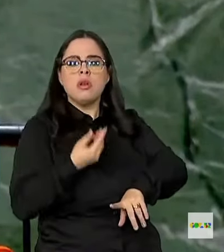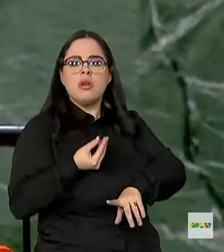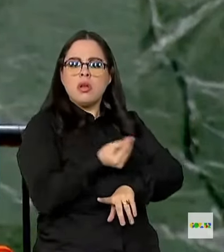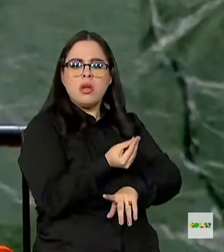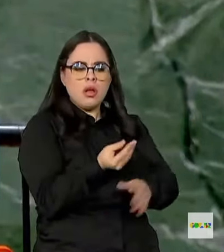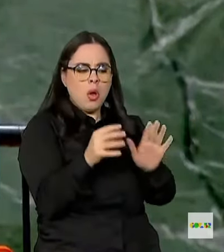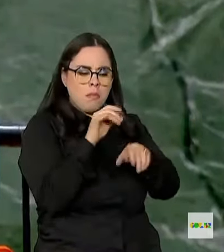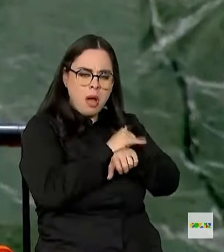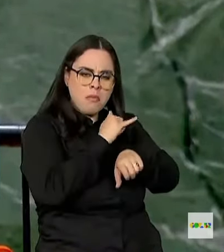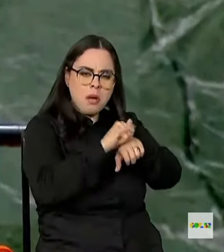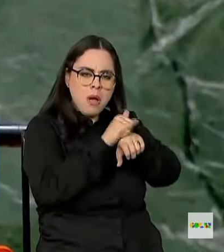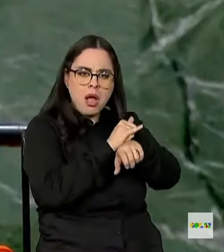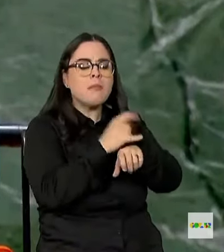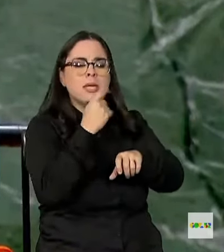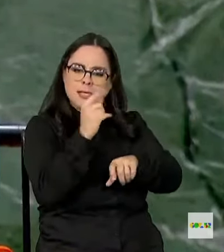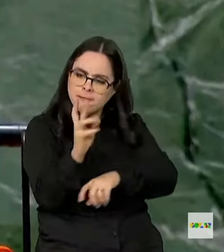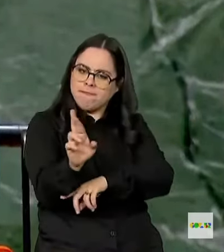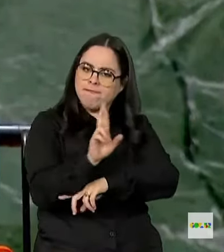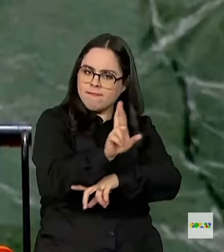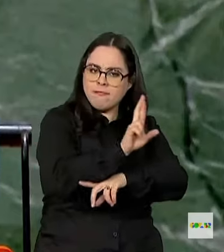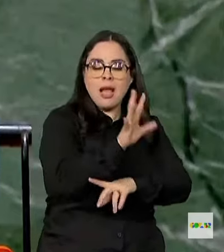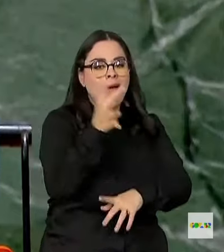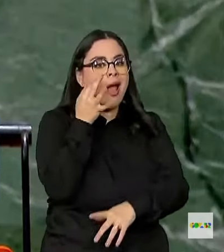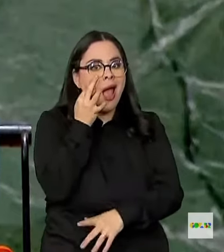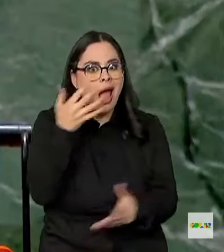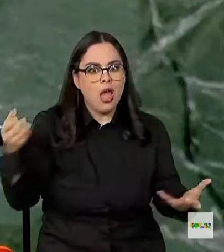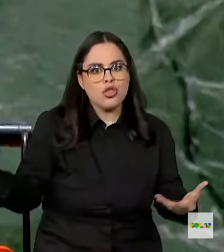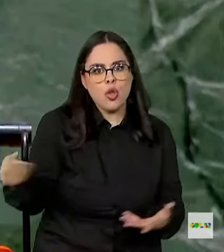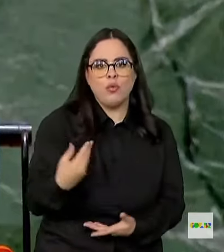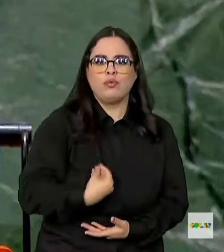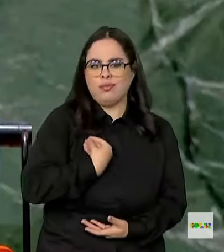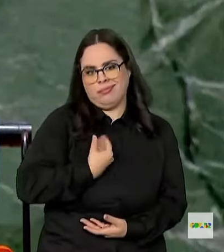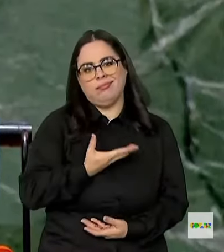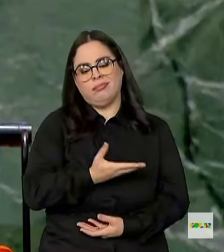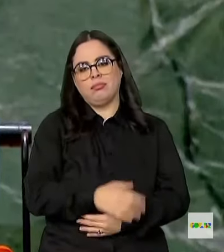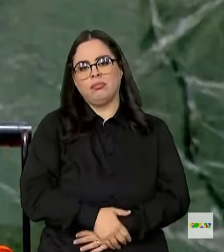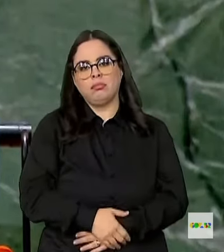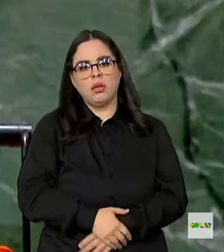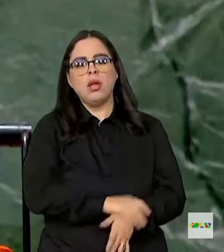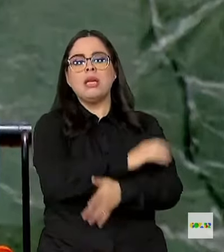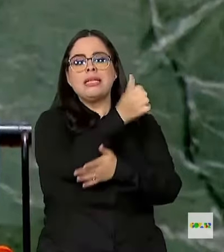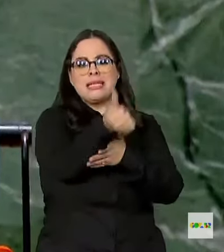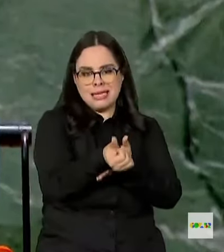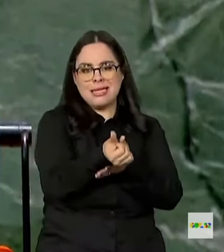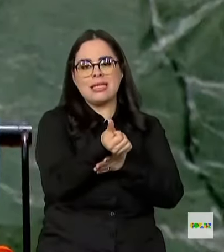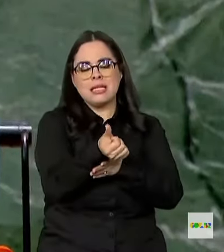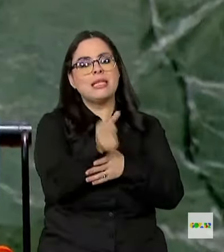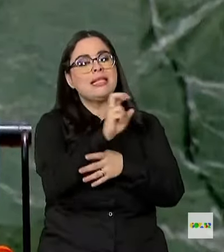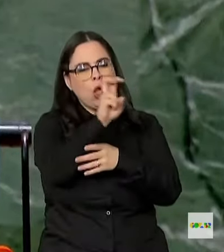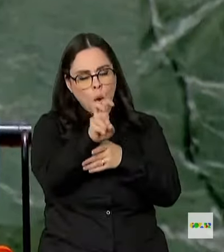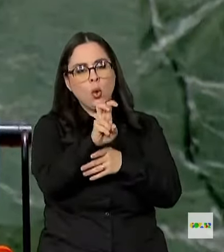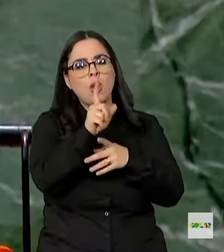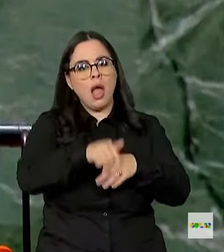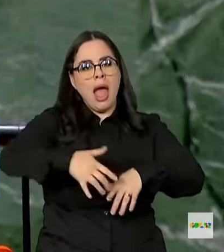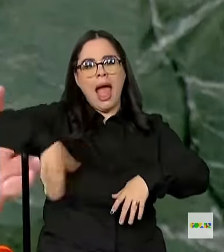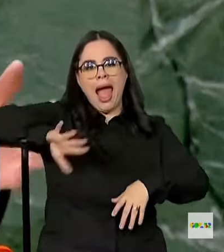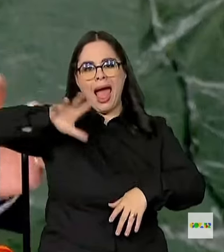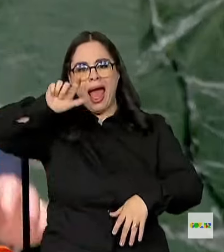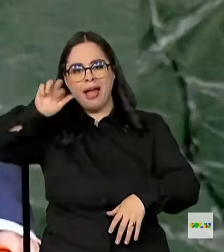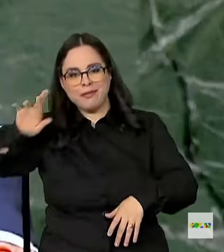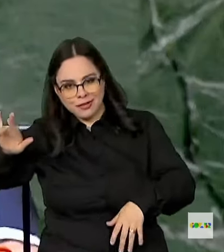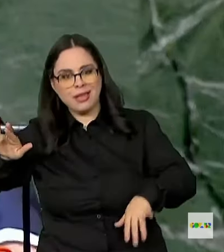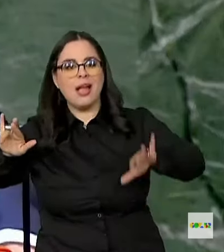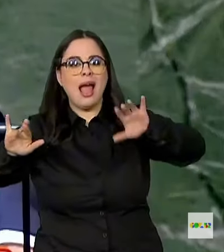mais eficaz e representativa das realidades contemporâneas; a exclusão da América Latina e da África de